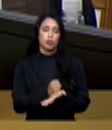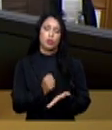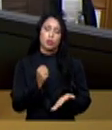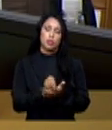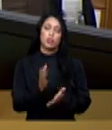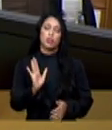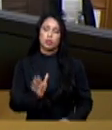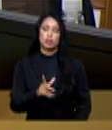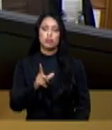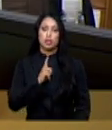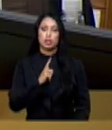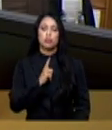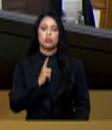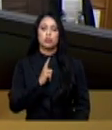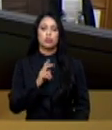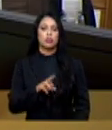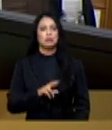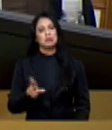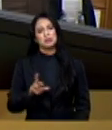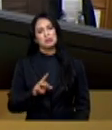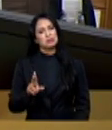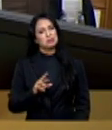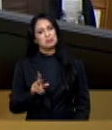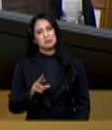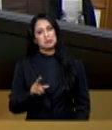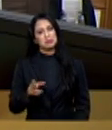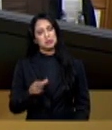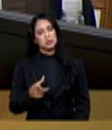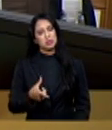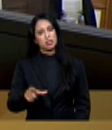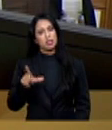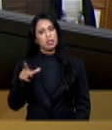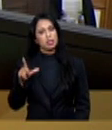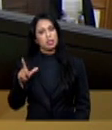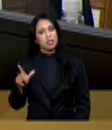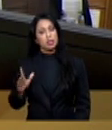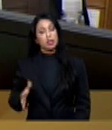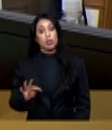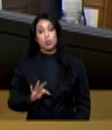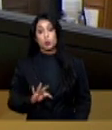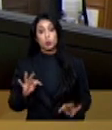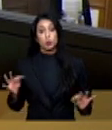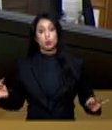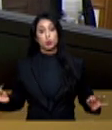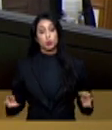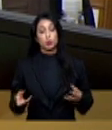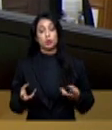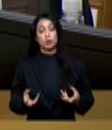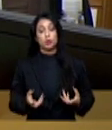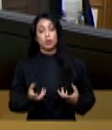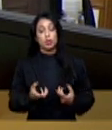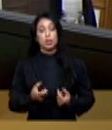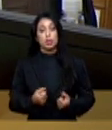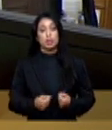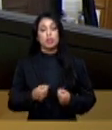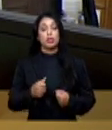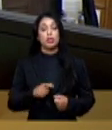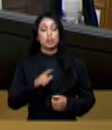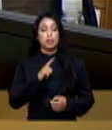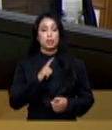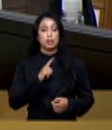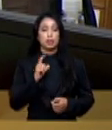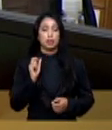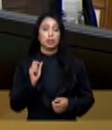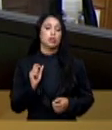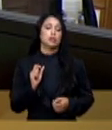vigor estabelece condições que não constavam das avenças anteriores e tudo isso ao arrepio da Uni